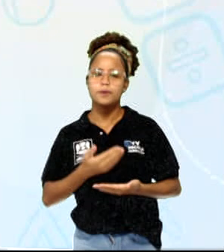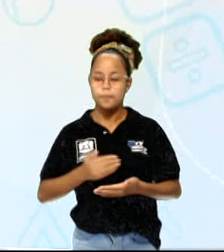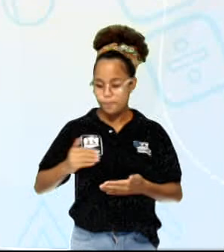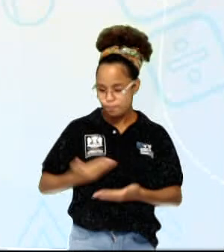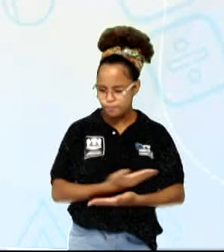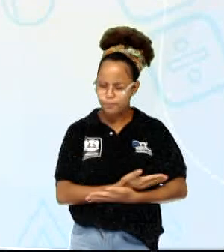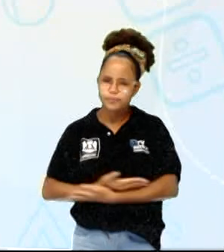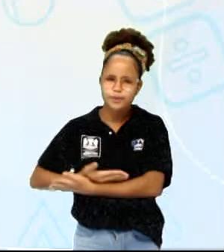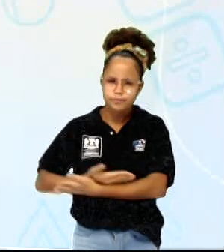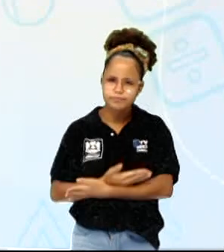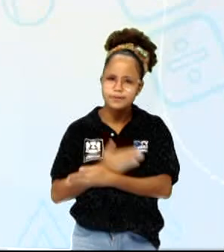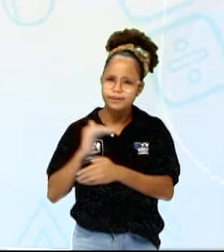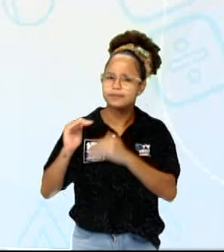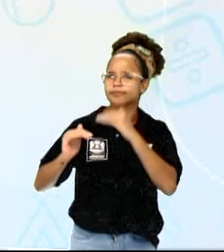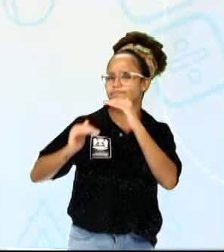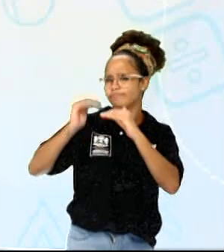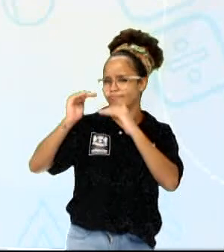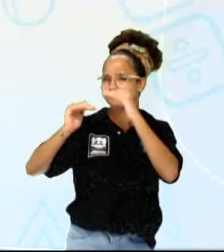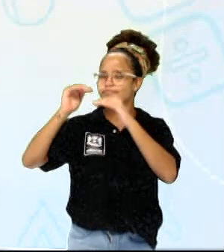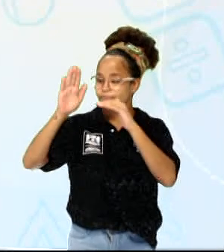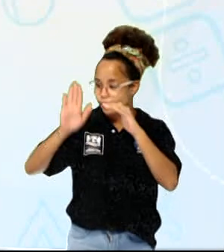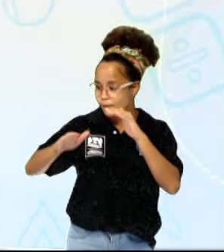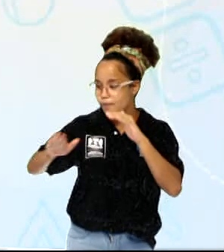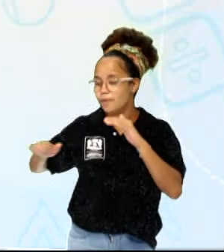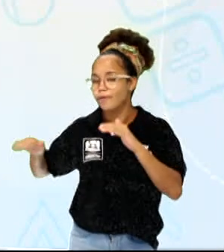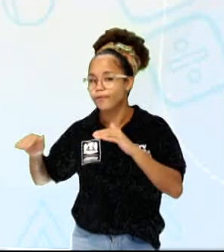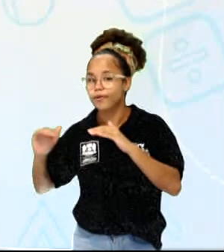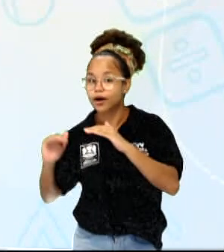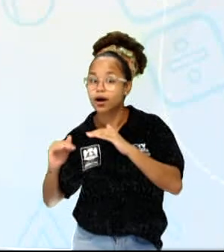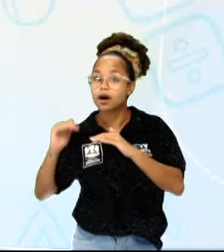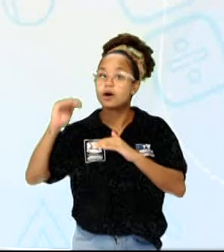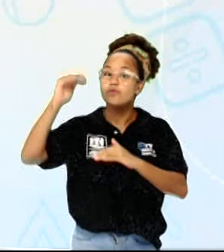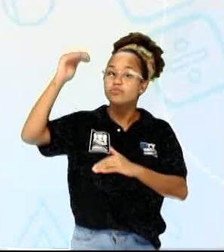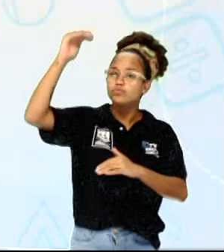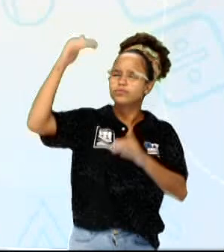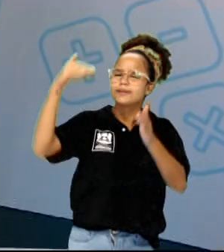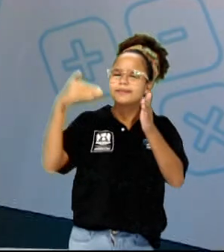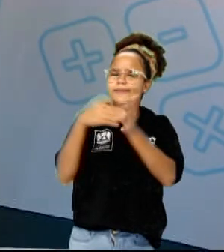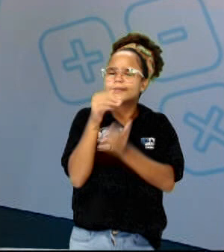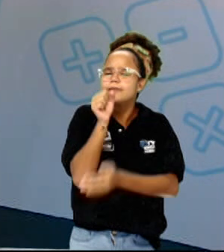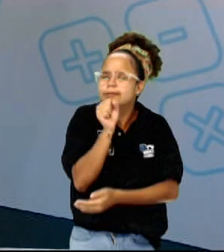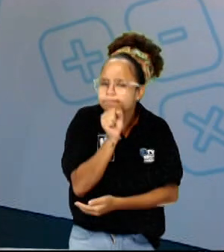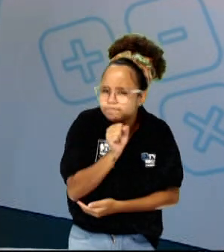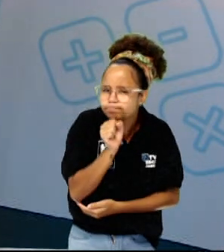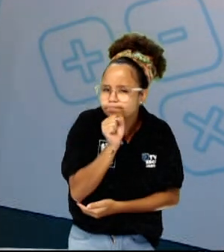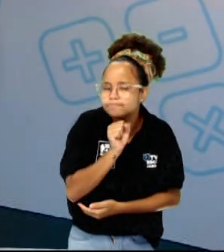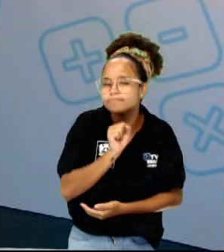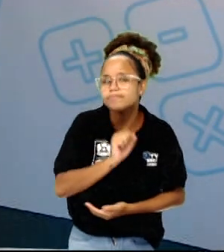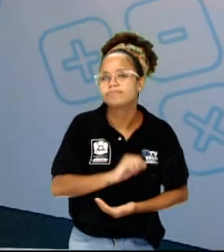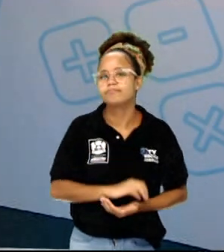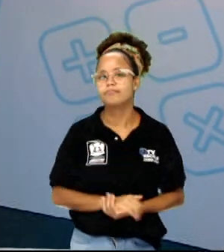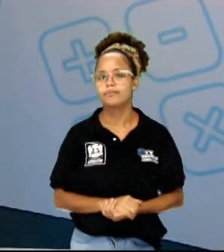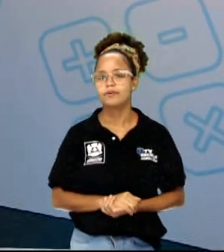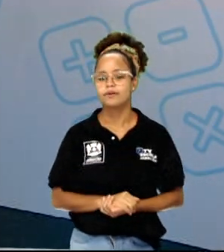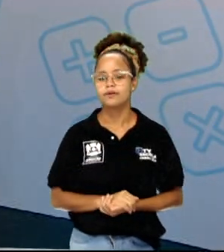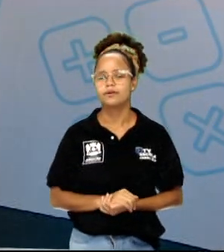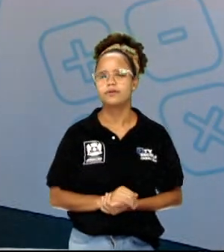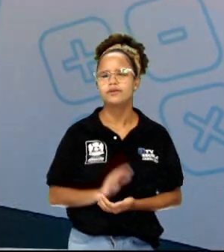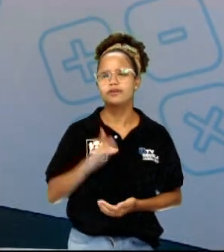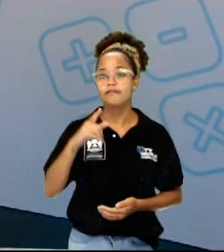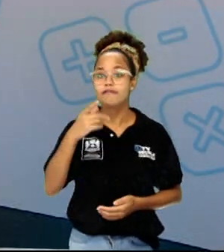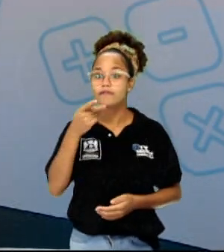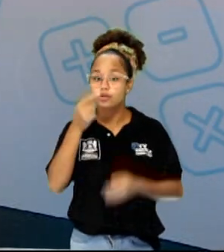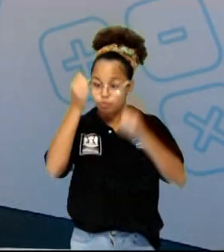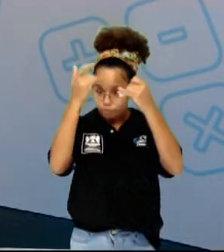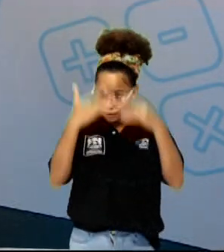criança, adolescente, adulto até a velhice. E quando a gente fala de direitos, não é?